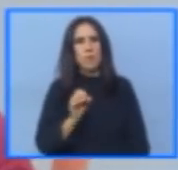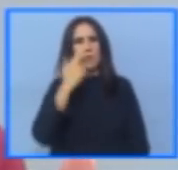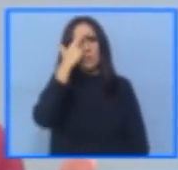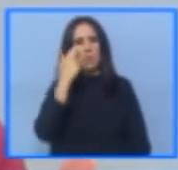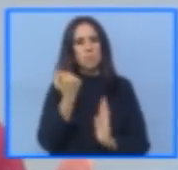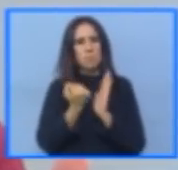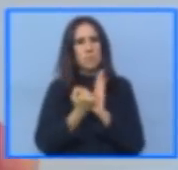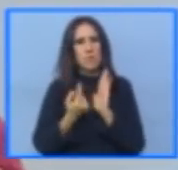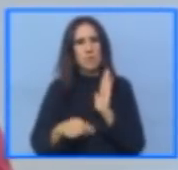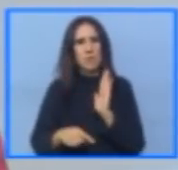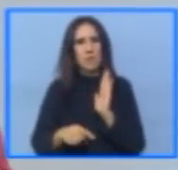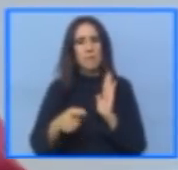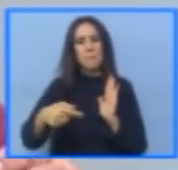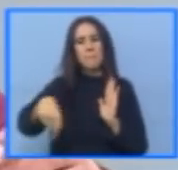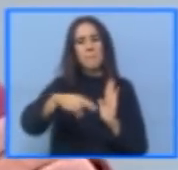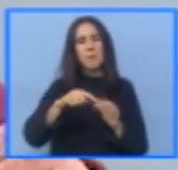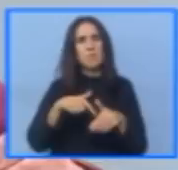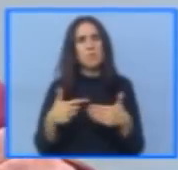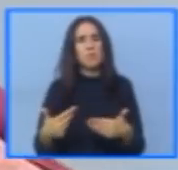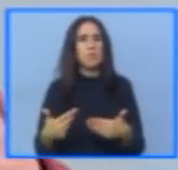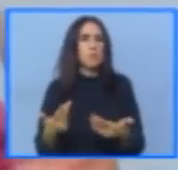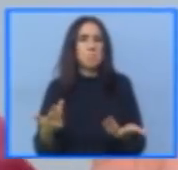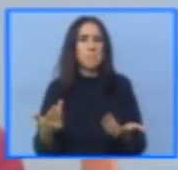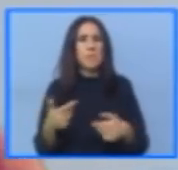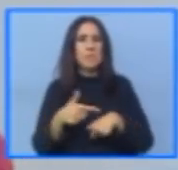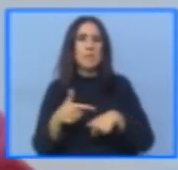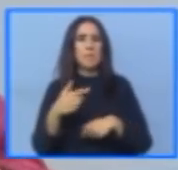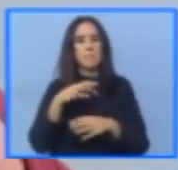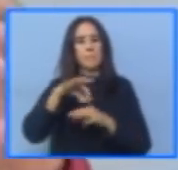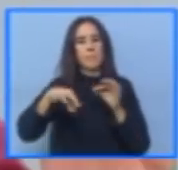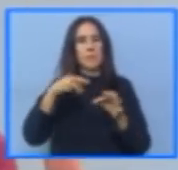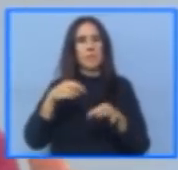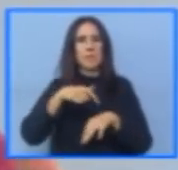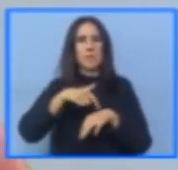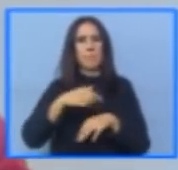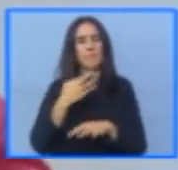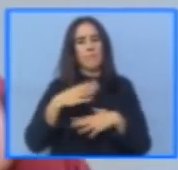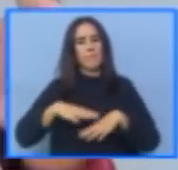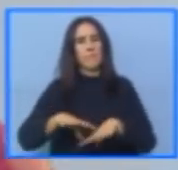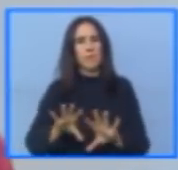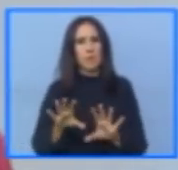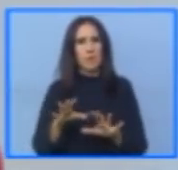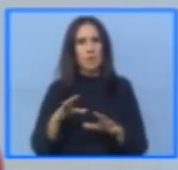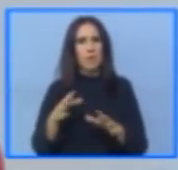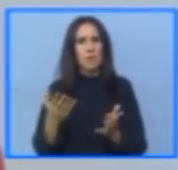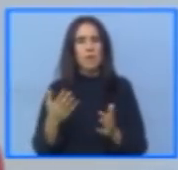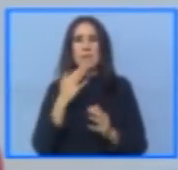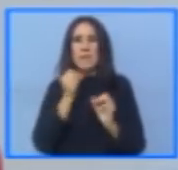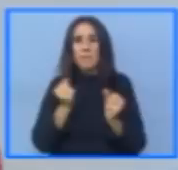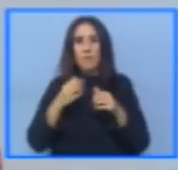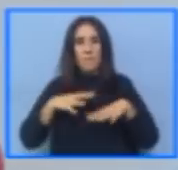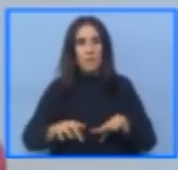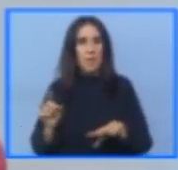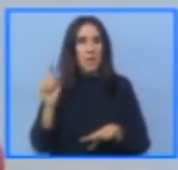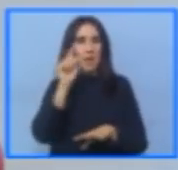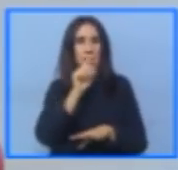lhe está associado. Para eles hoje é o tempo das prendas, é o tempo das férias, são as férias do inverno em alguns